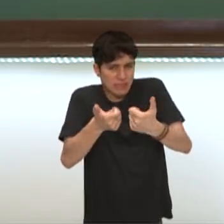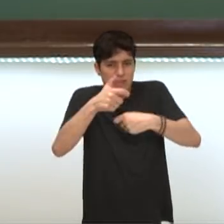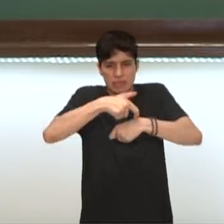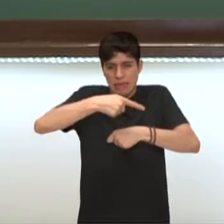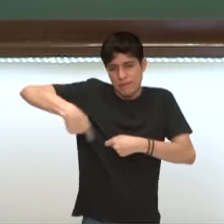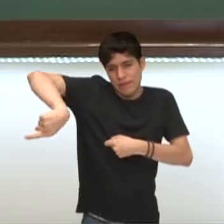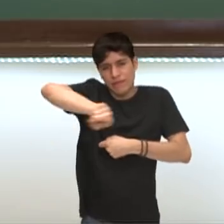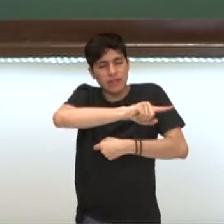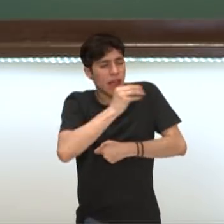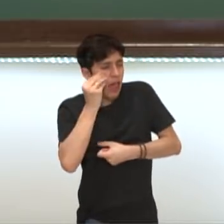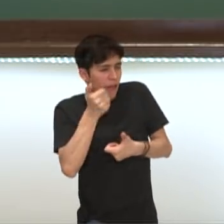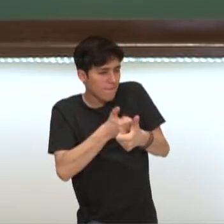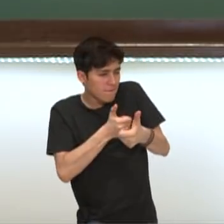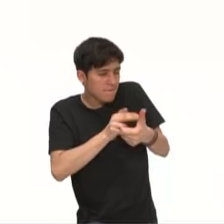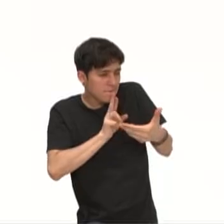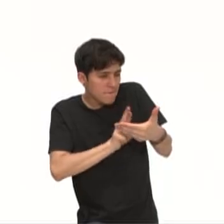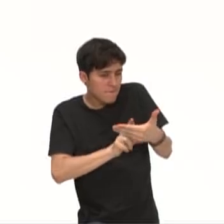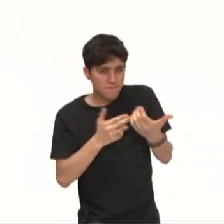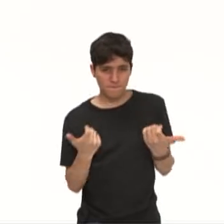tempinho para vocês tentarem resolver.